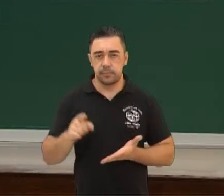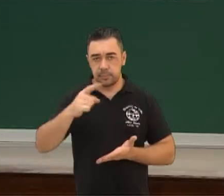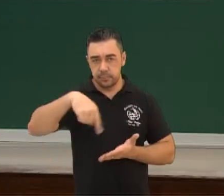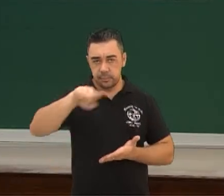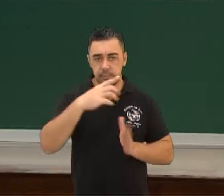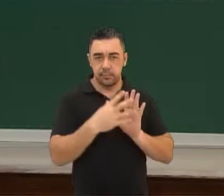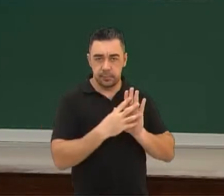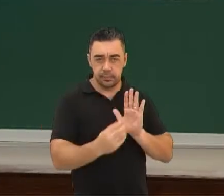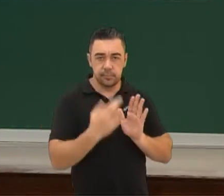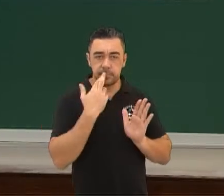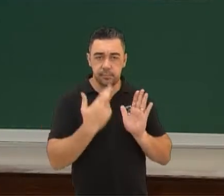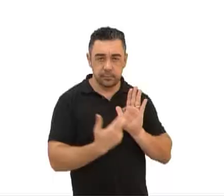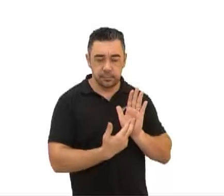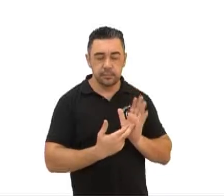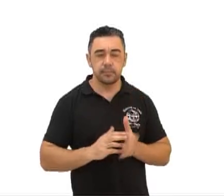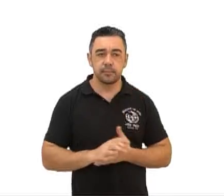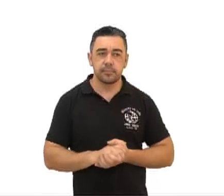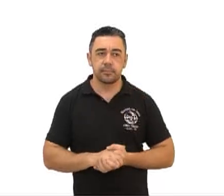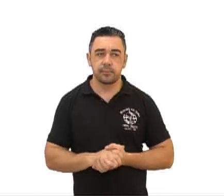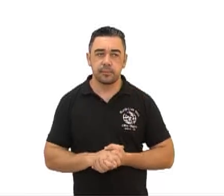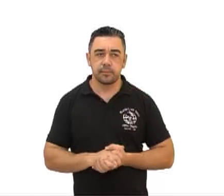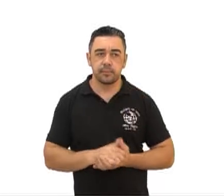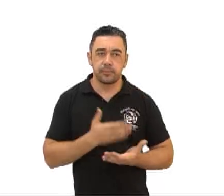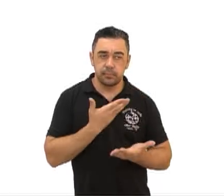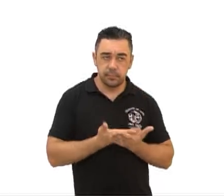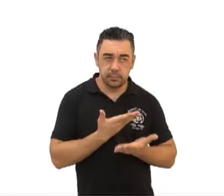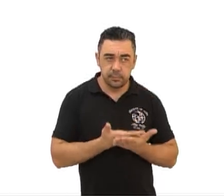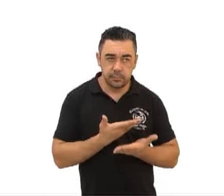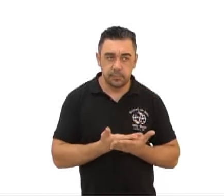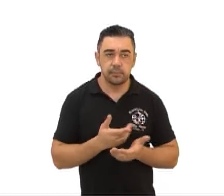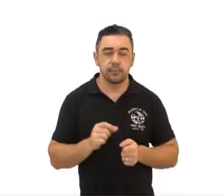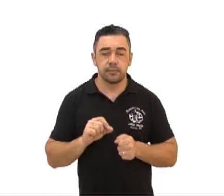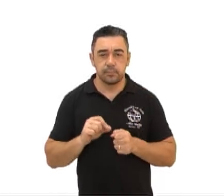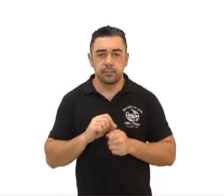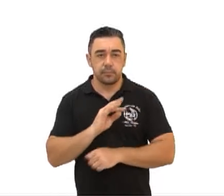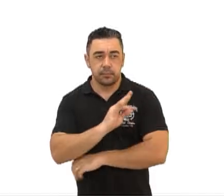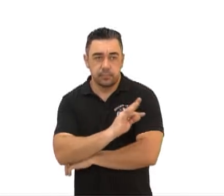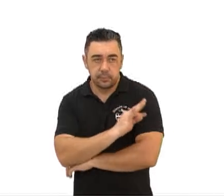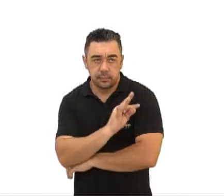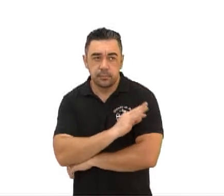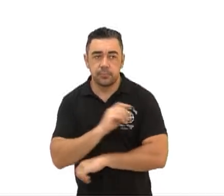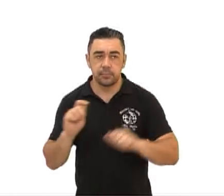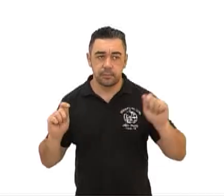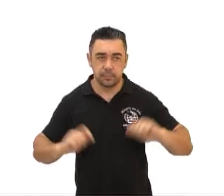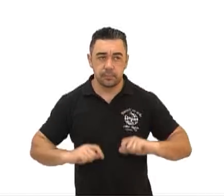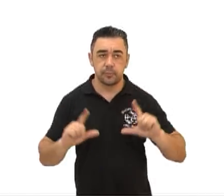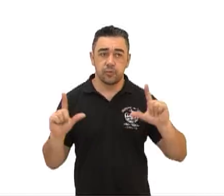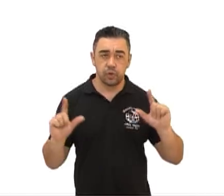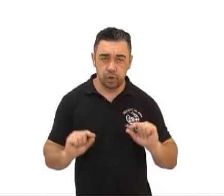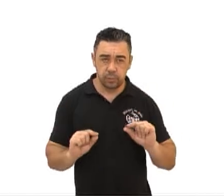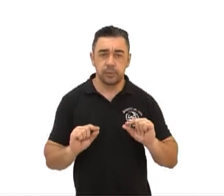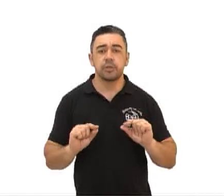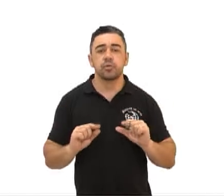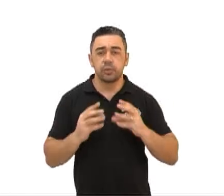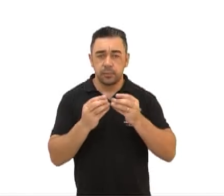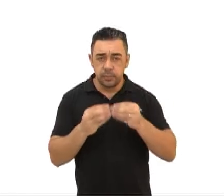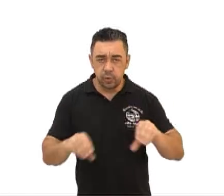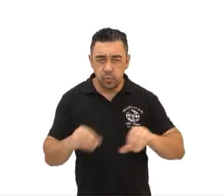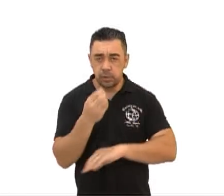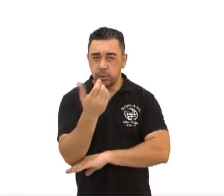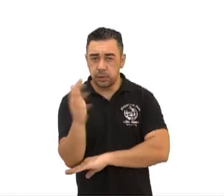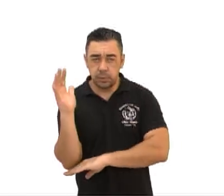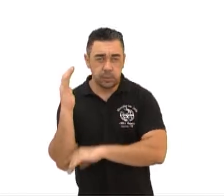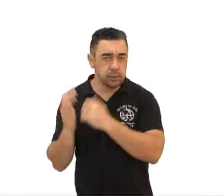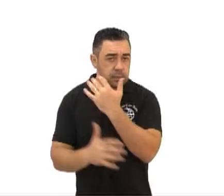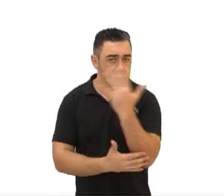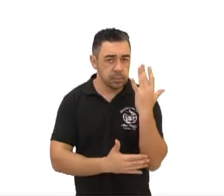vocês copiar e responder no caderno. Estudos e criação de técnicas que buscam diminuir impactos ao meio ambiente são